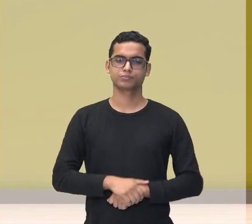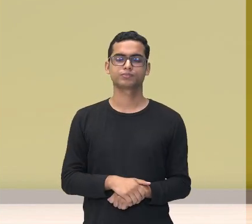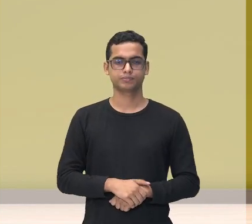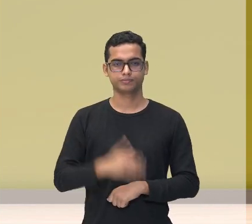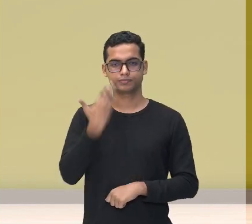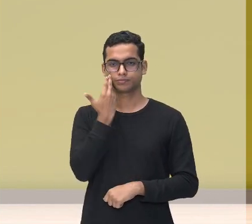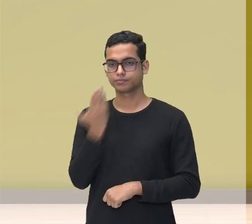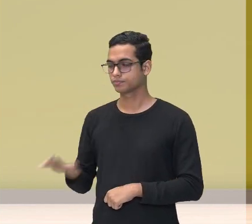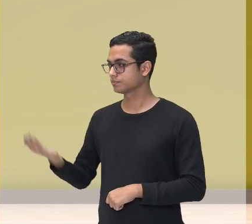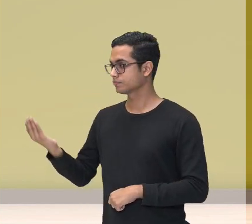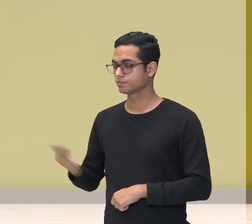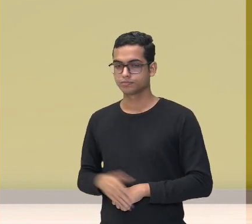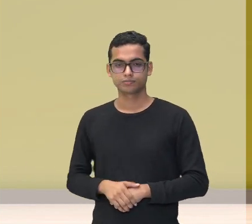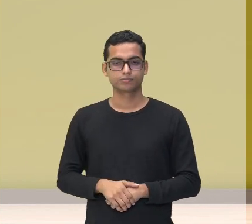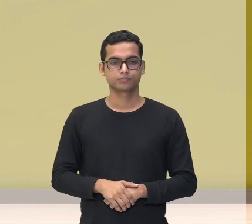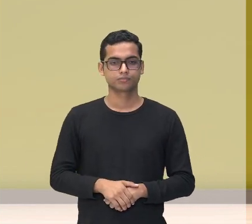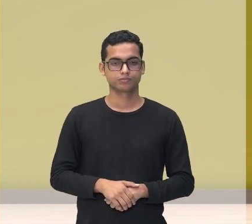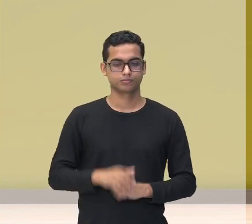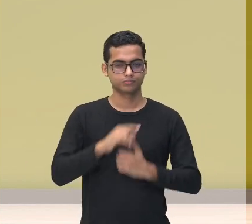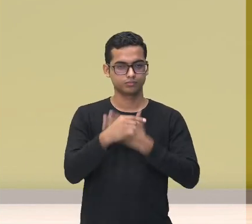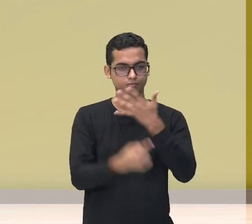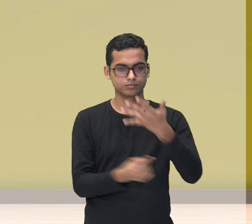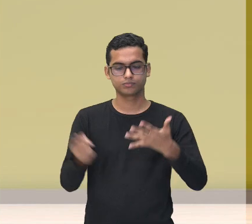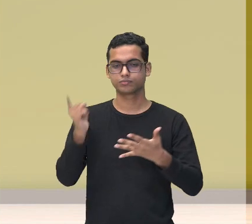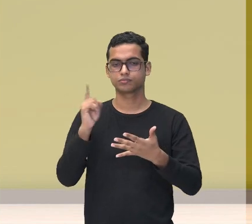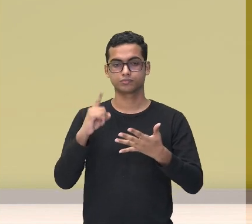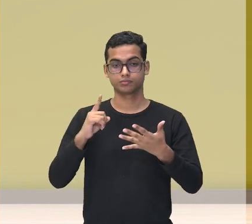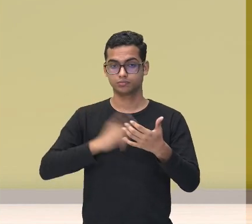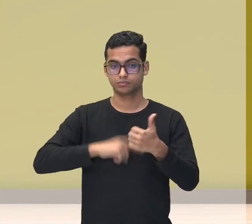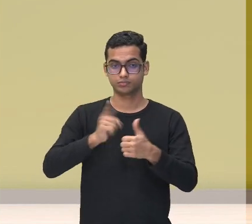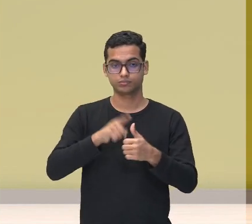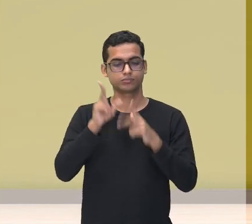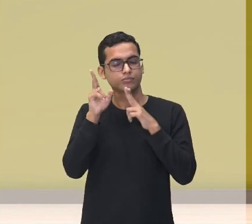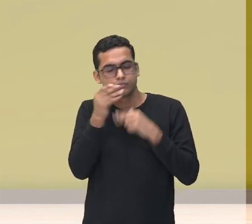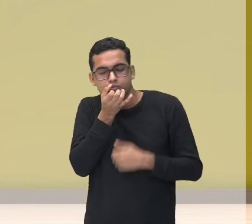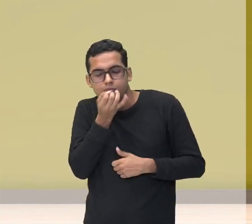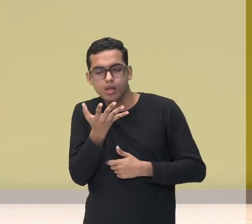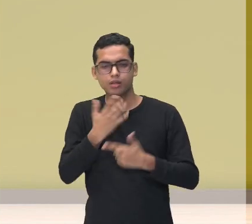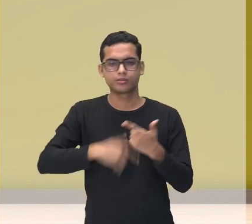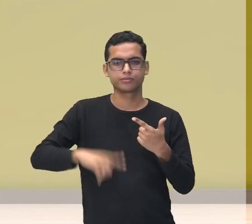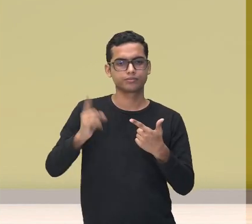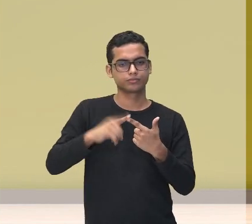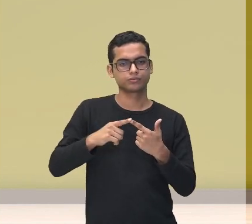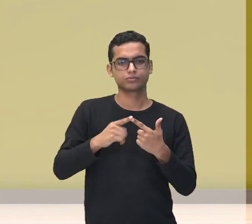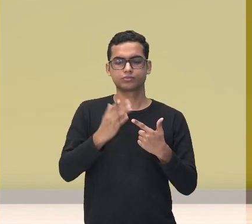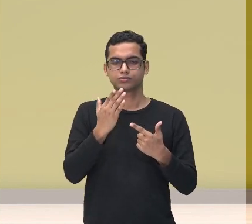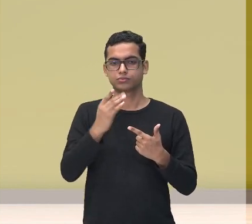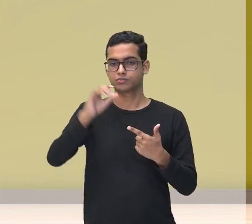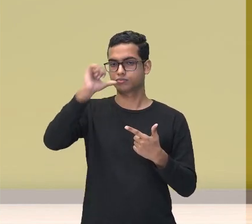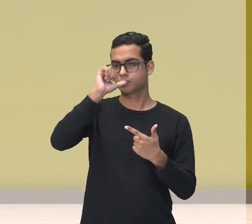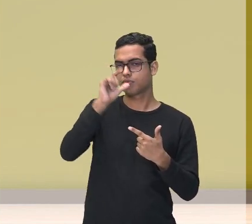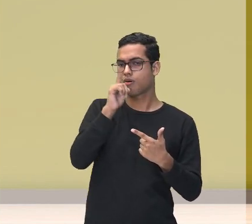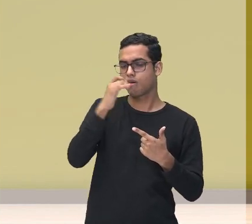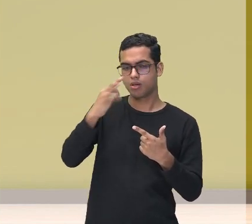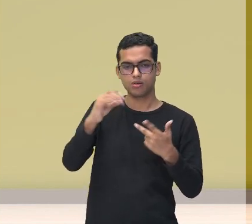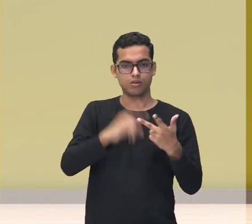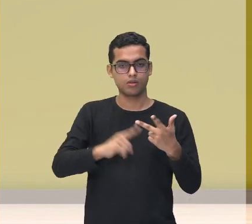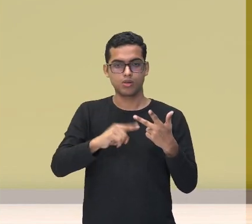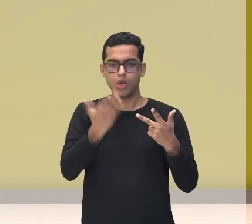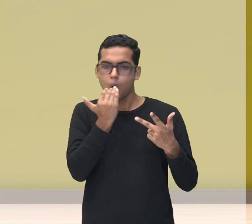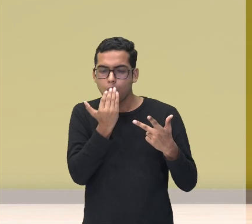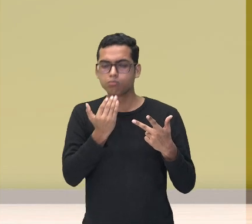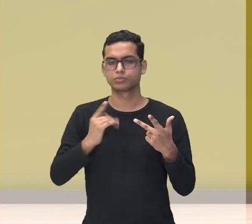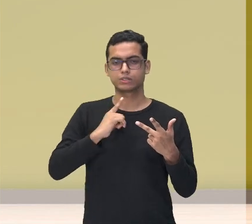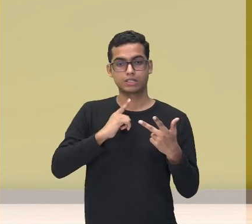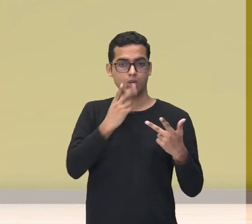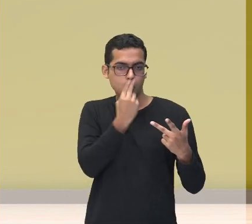serem percorridos aqui, como, por exemplo, dormir bem, hidratar-se, alimentar-se bem, escolher alimentos que são ricos em nutrientes